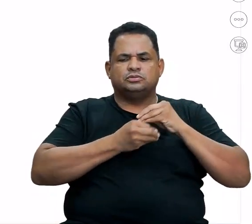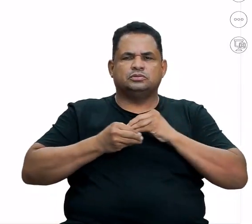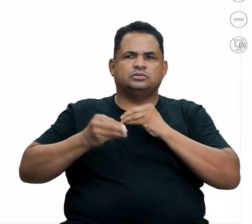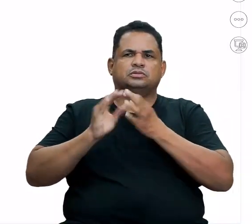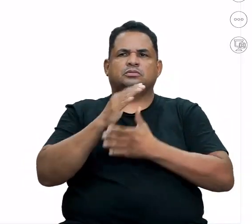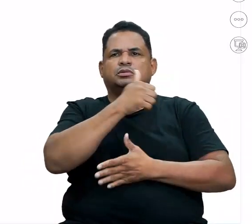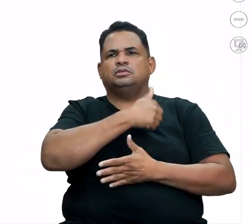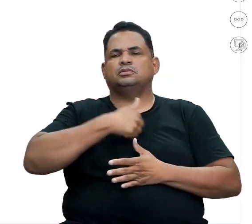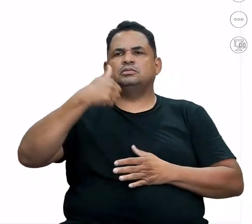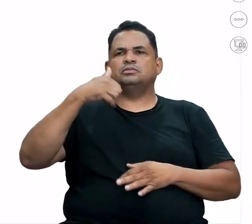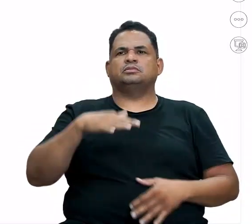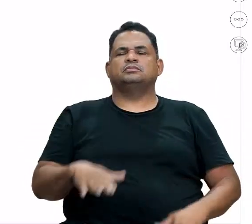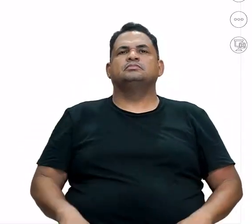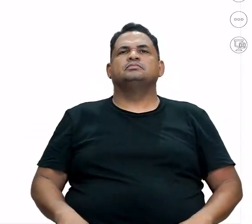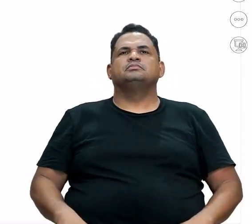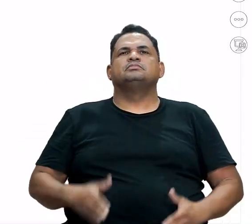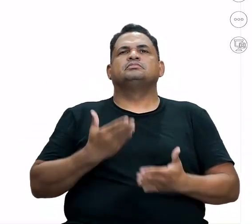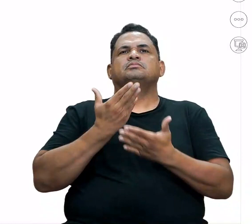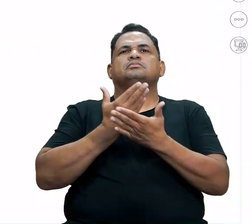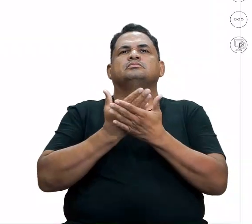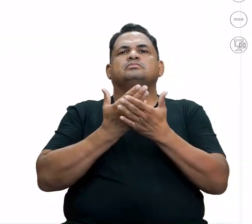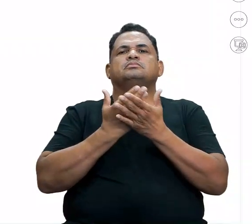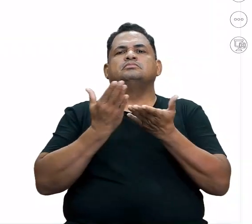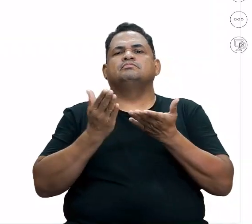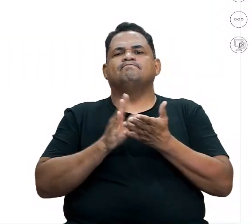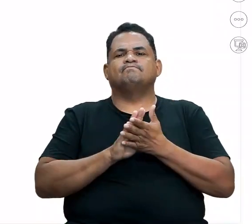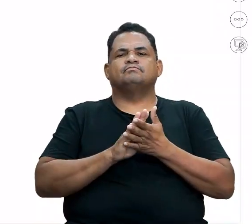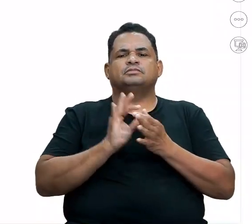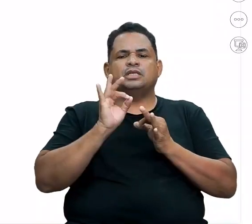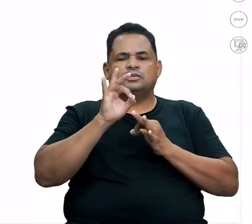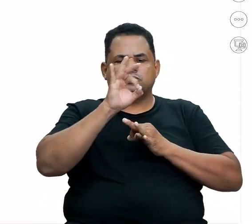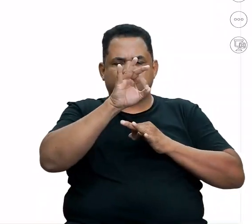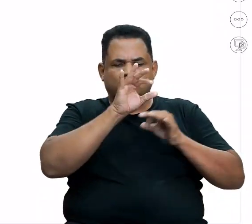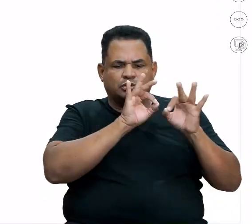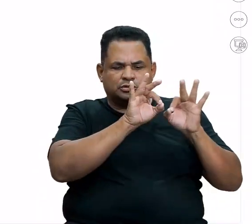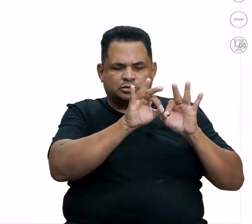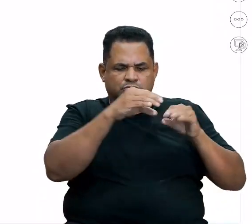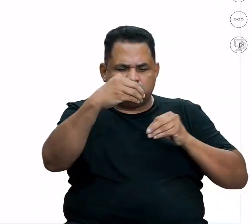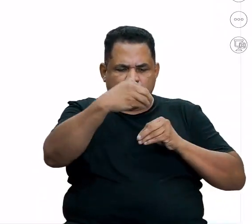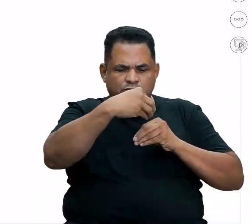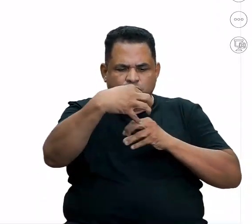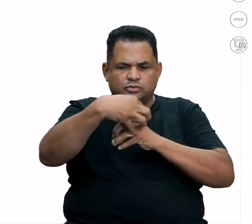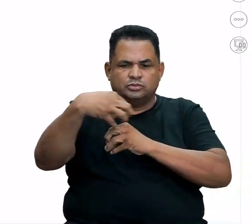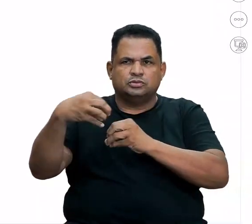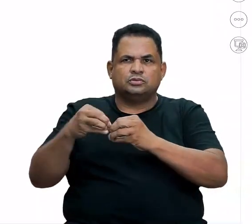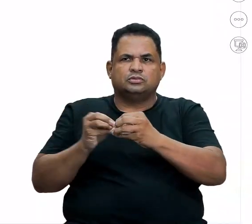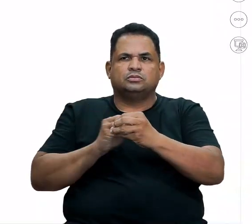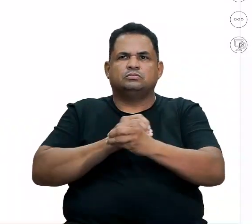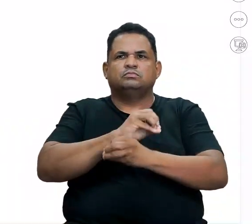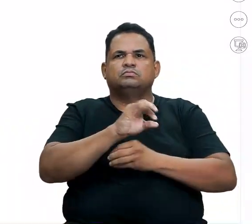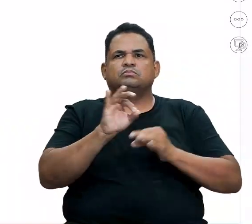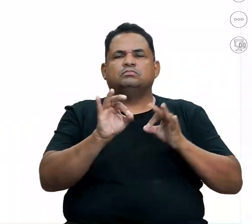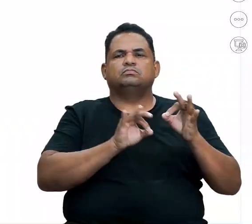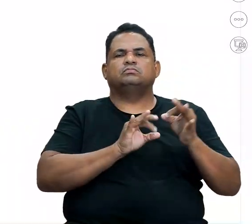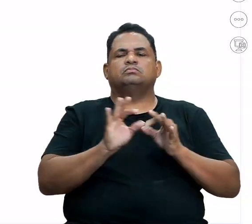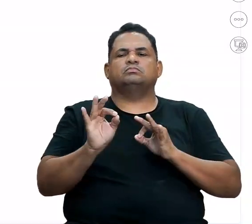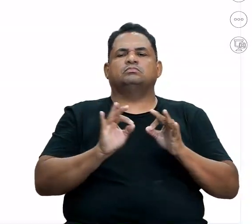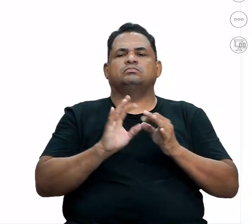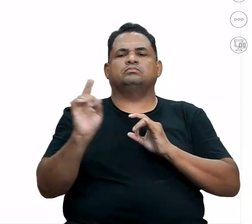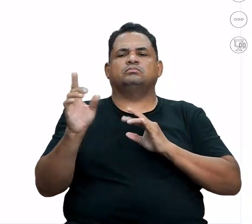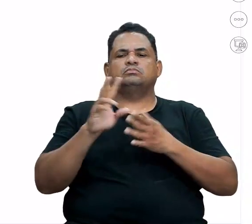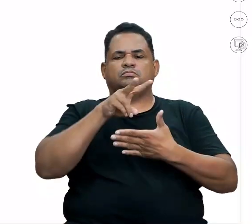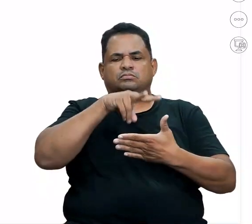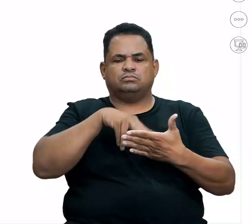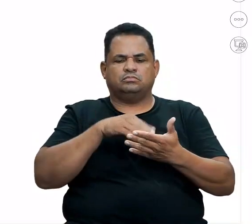né? Então, uma aula vai ali, é como se fosse uma pecinha ali no quebra-cabeça, né? Vai se constituindo a cada aula, a cada leitura que a